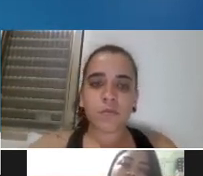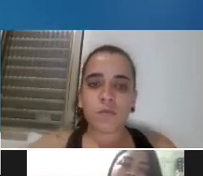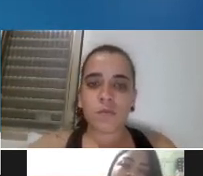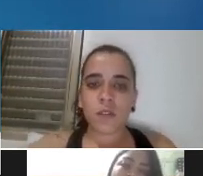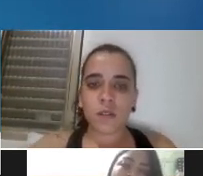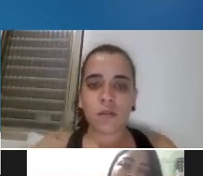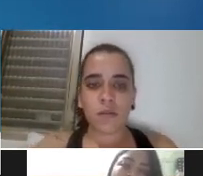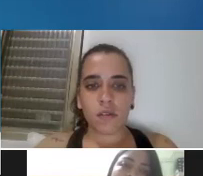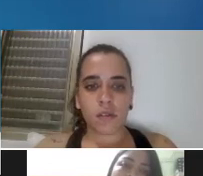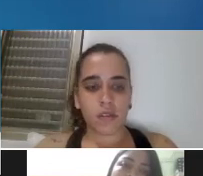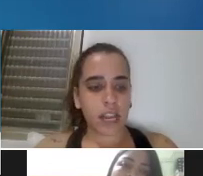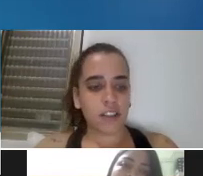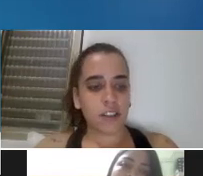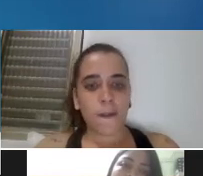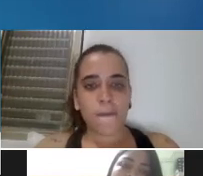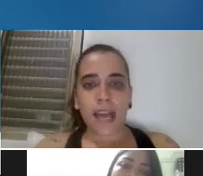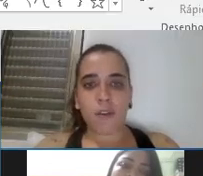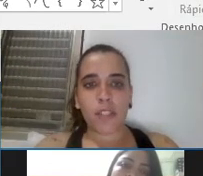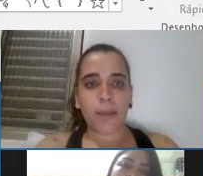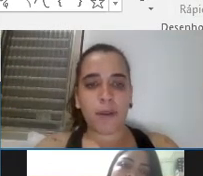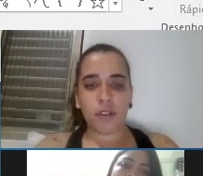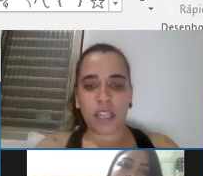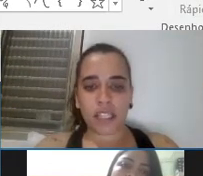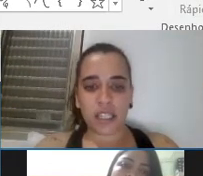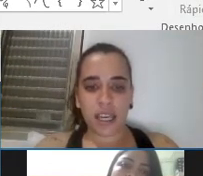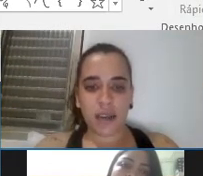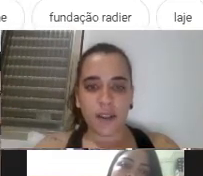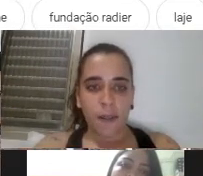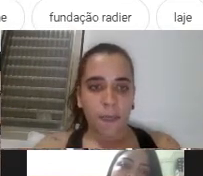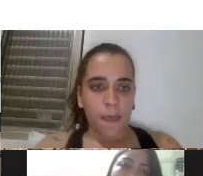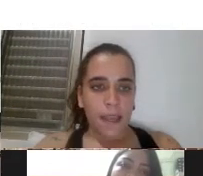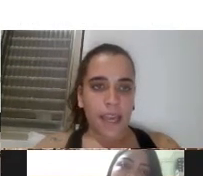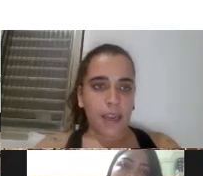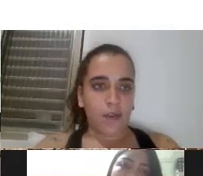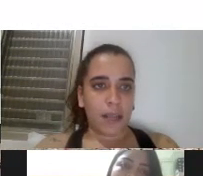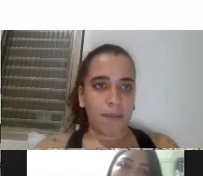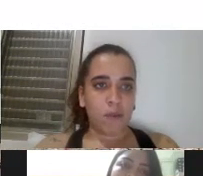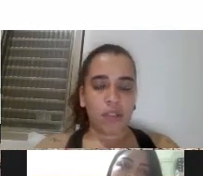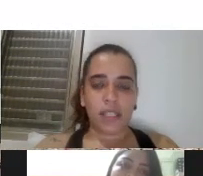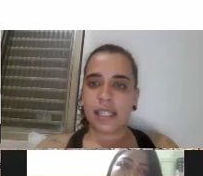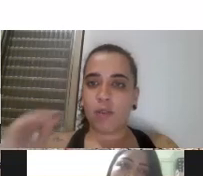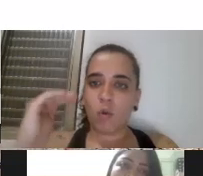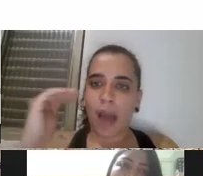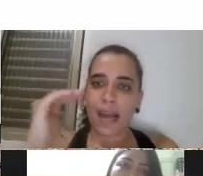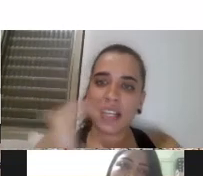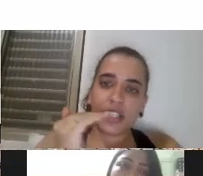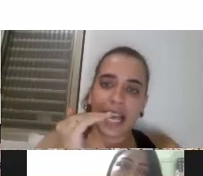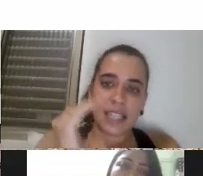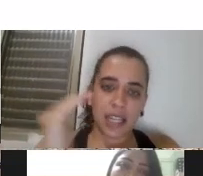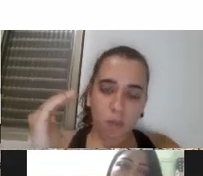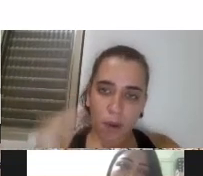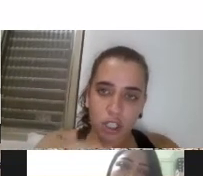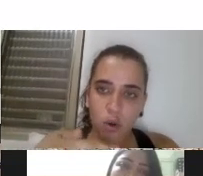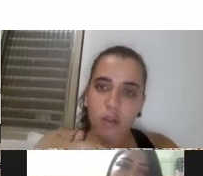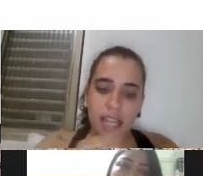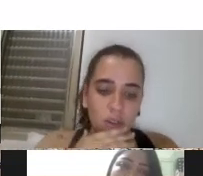Entendi. Certo? Eu vou mostrar para vocês aqui eu falei para vocês que a malha de aço,